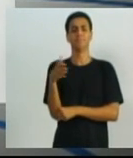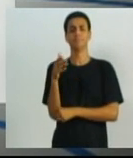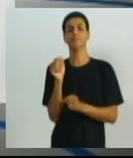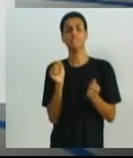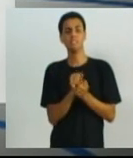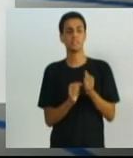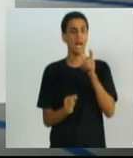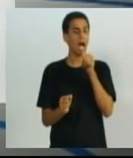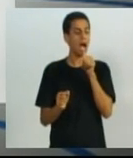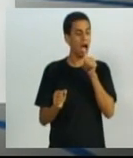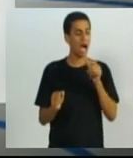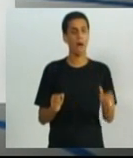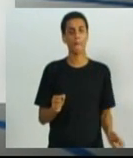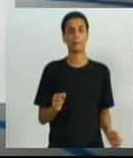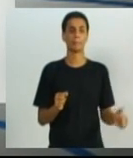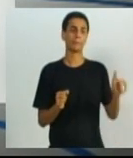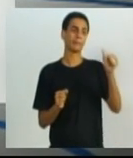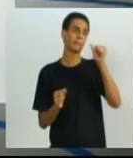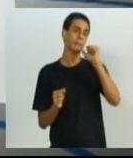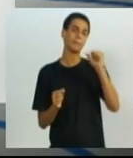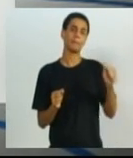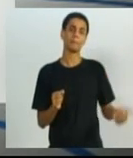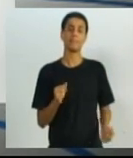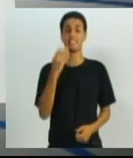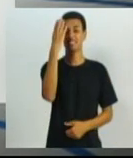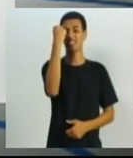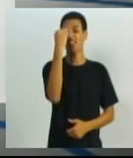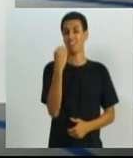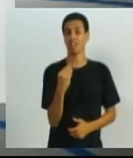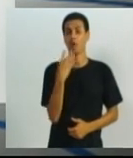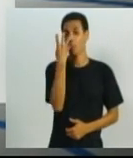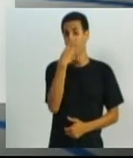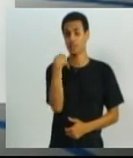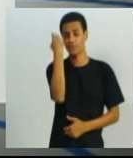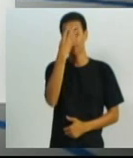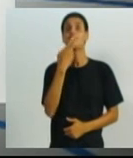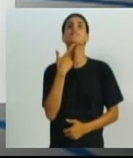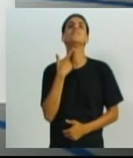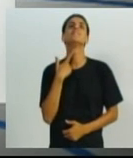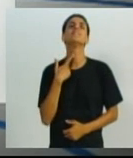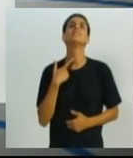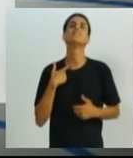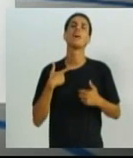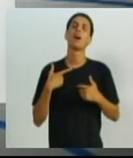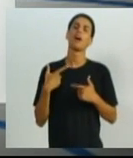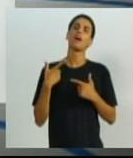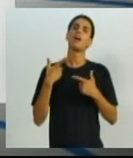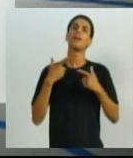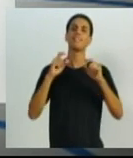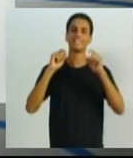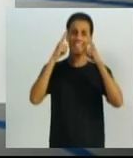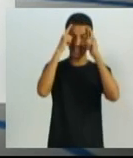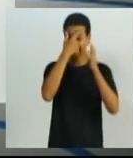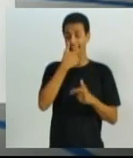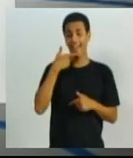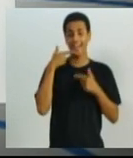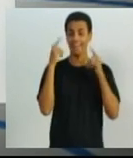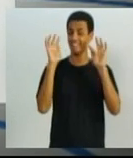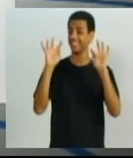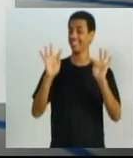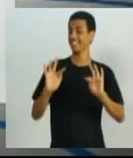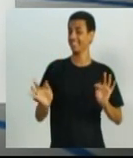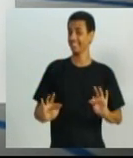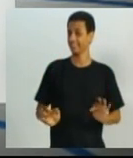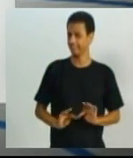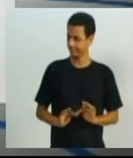água aqui, com sol quente, né? Lá na sinaleira, 4 horas, com aquela boa vontade, né, Roberto? Aquela boa vontade que